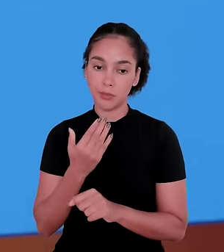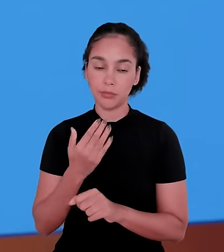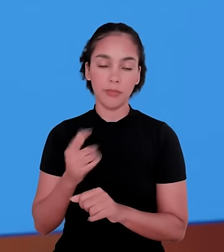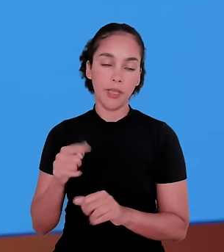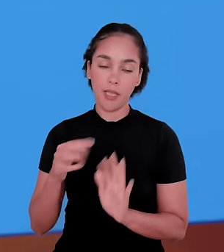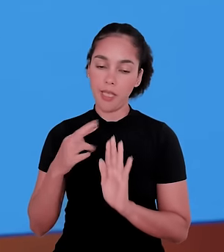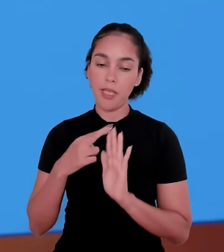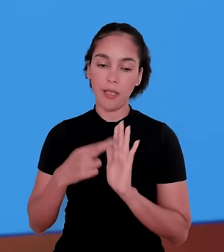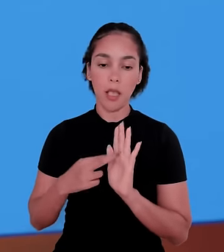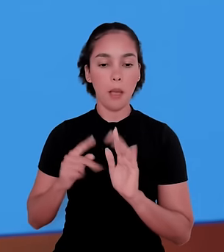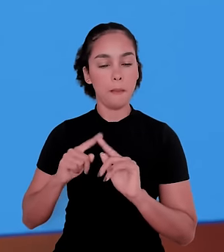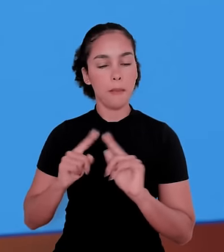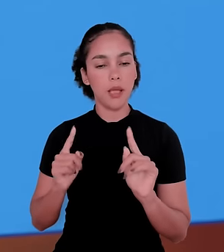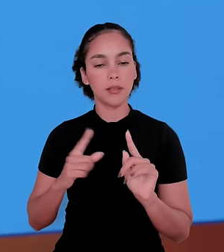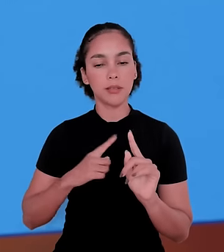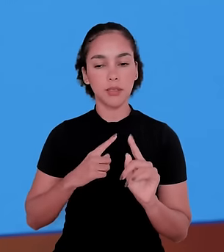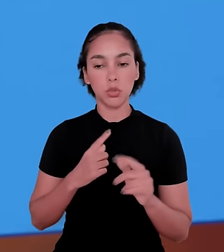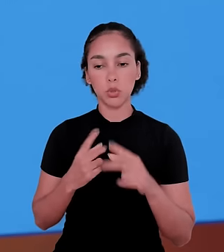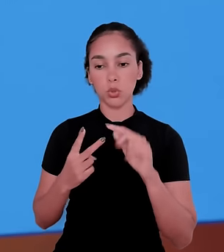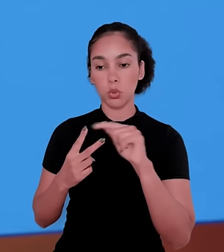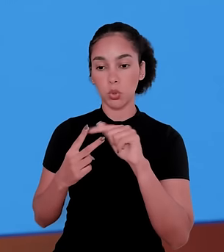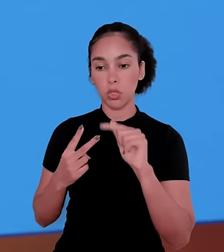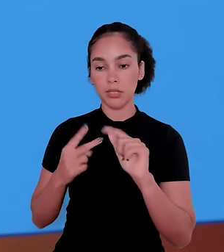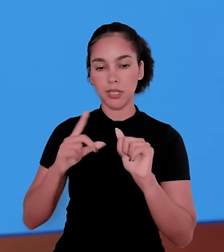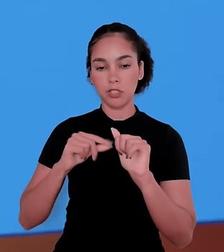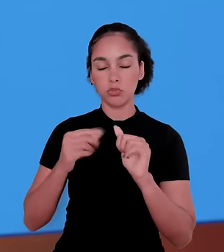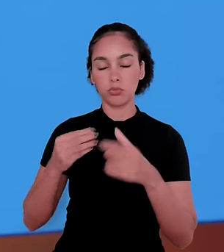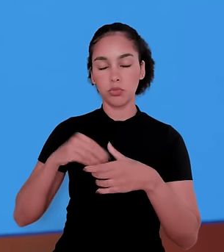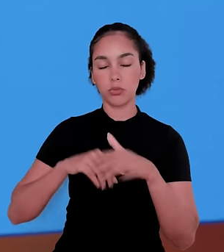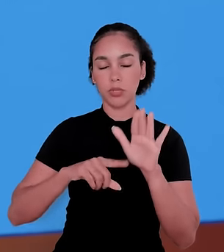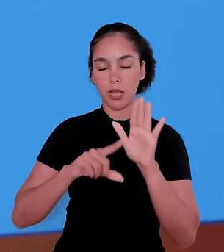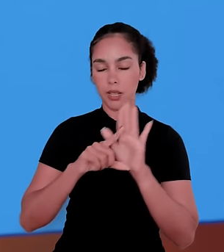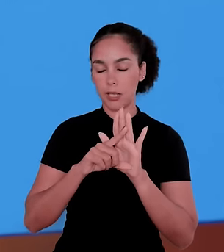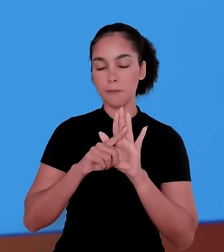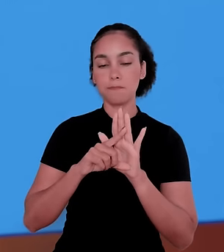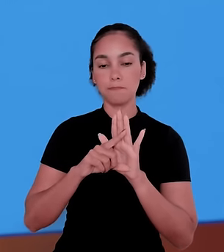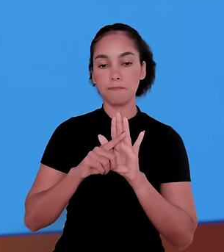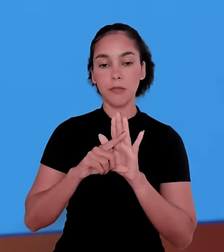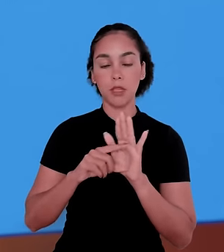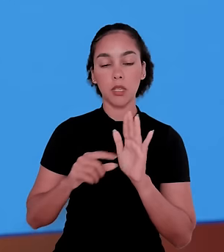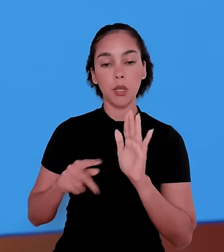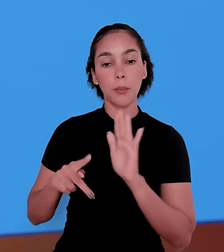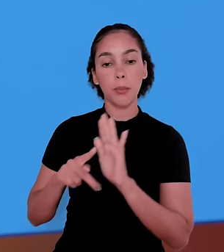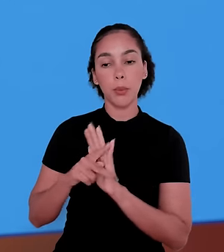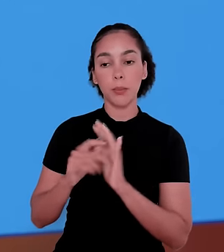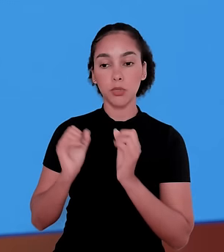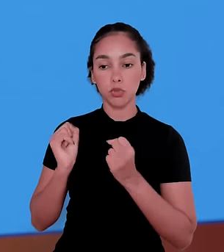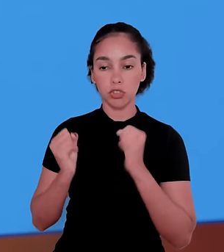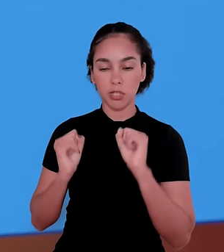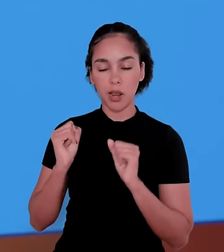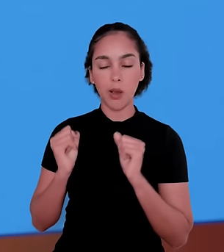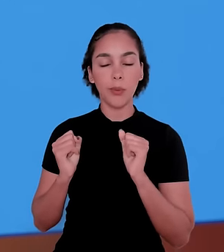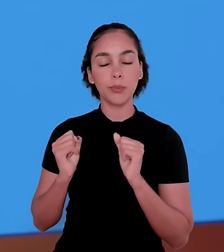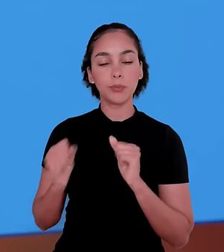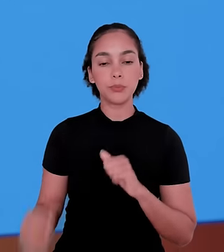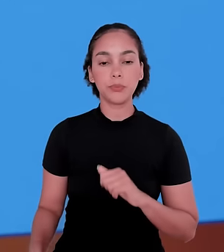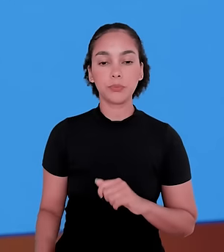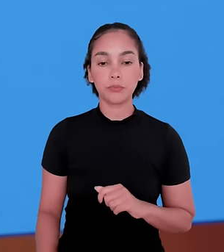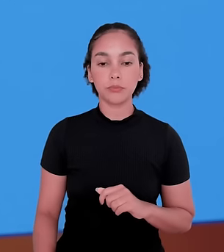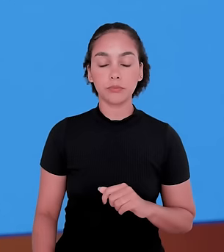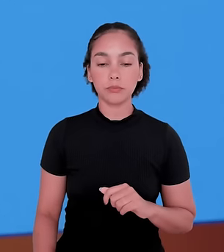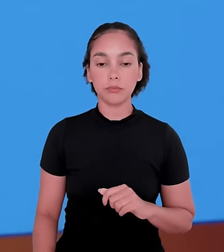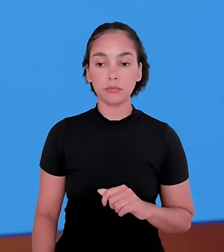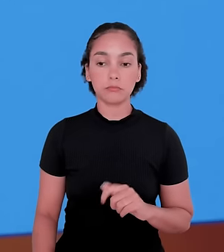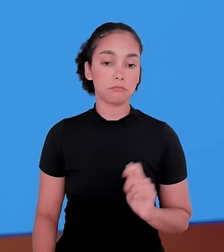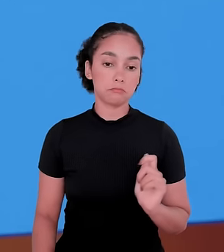regra mas existem dois artigos na lei da propriedade Industrial que é a que regulamenta as nossas ações que